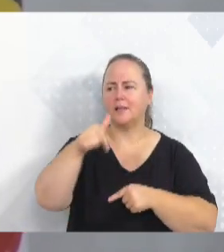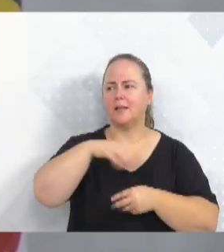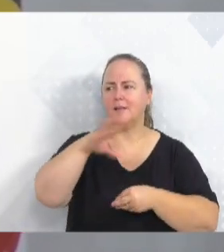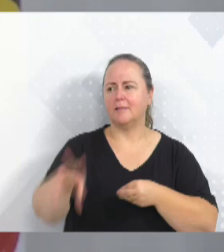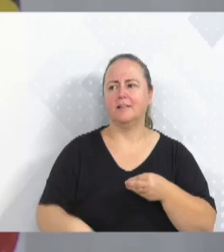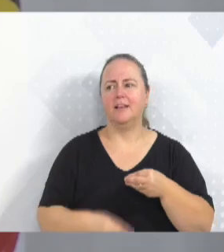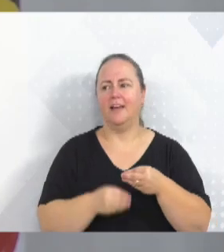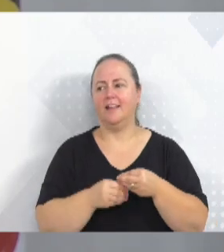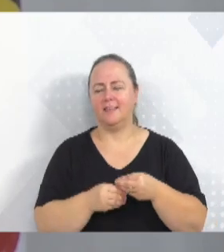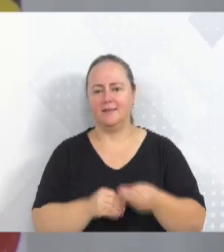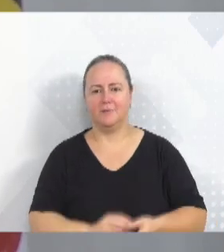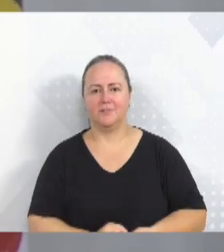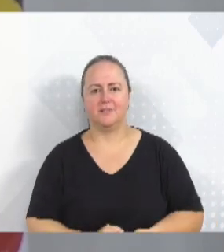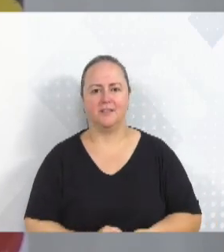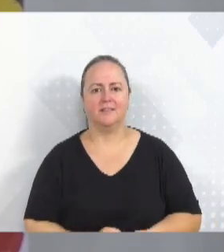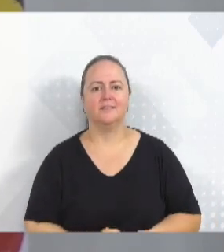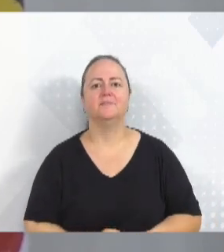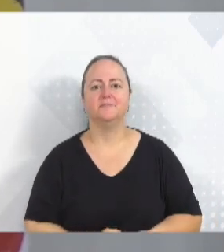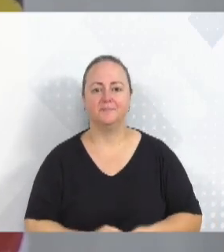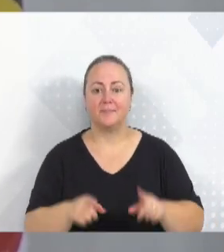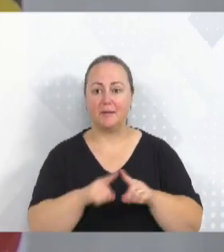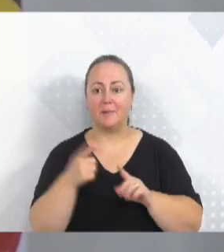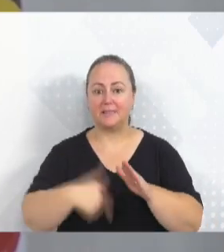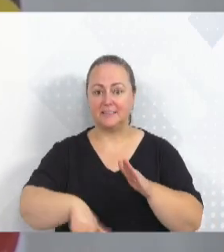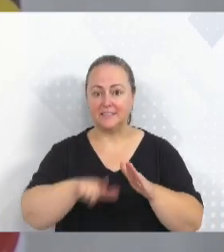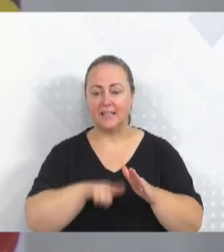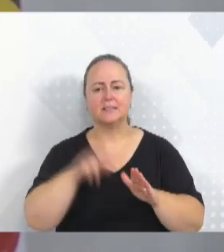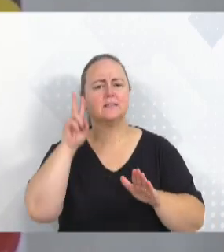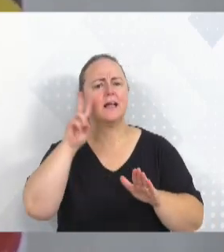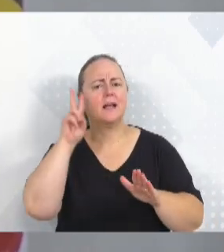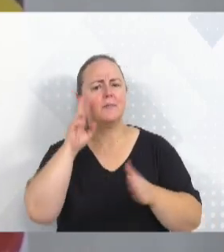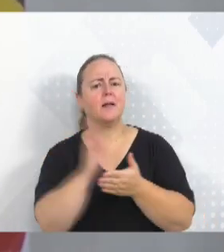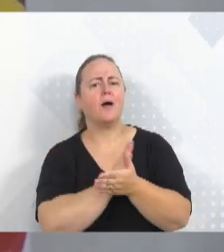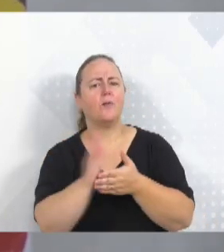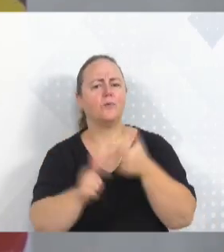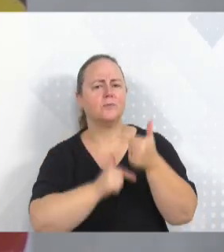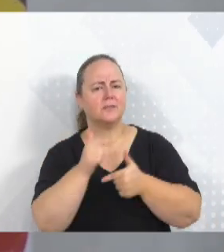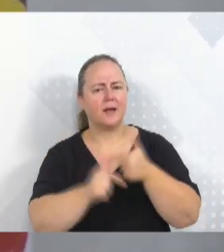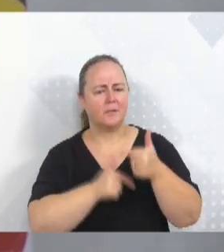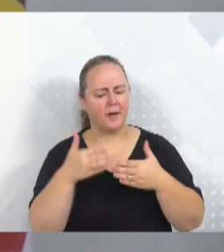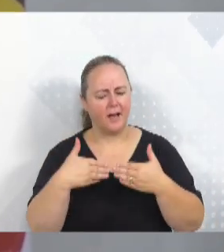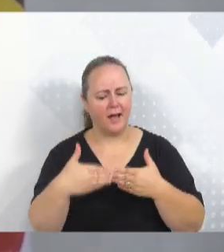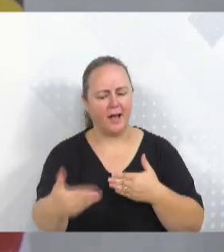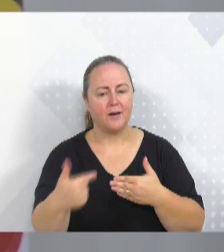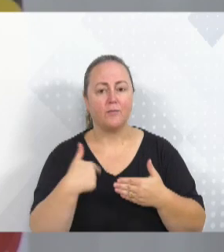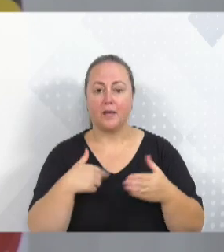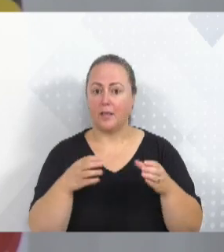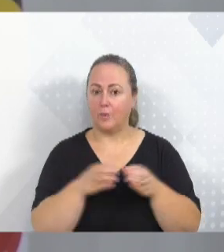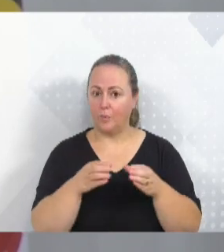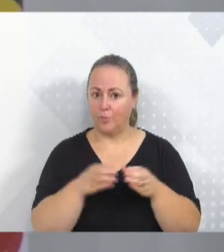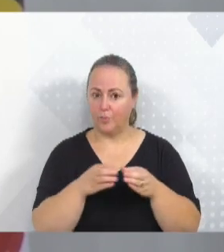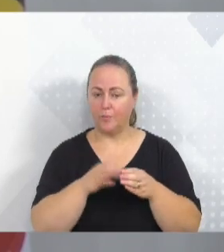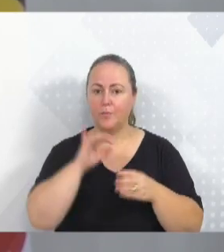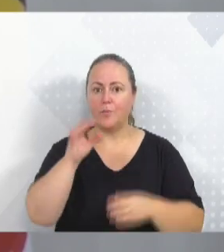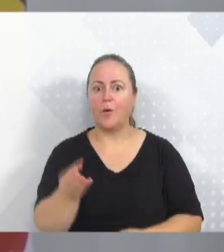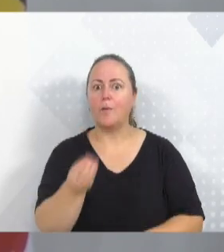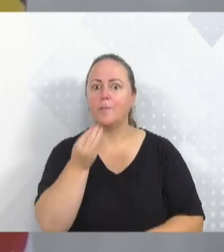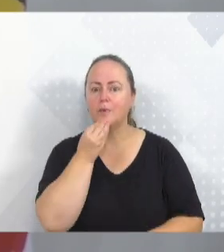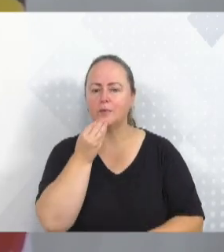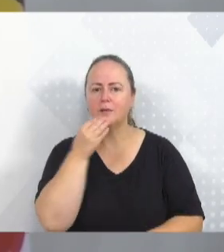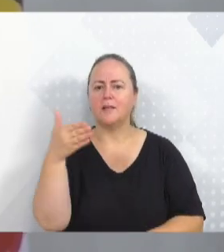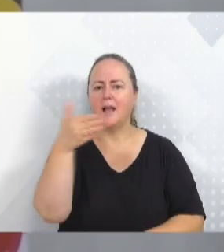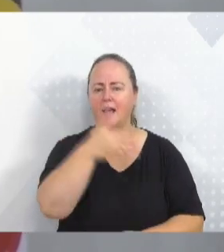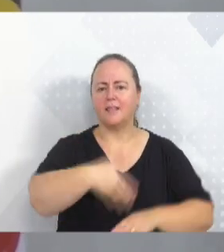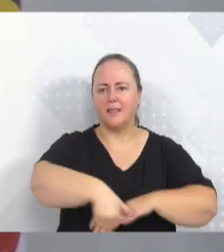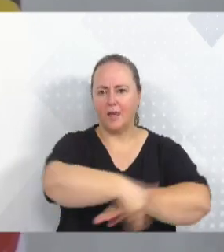nessa casa mas antes eu quero citar aqui alguns trabalhos que nós estamos desempenhando eu e a minha equipe tivemos a oportunidade na Fritz